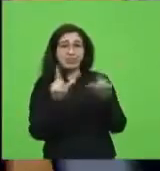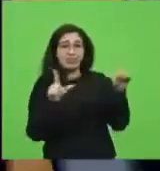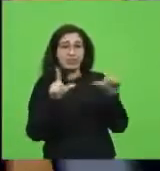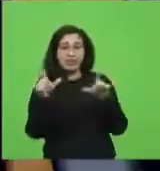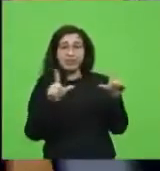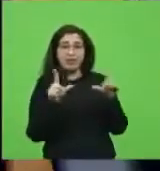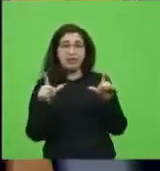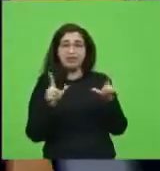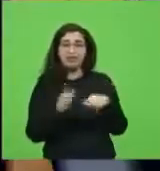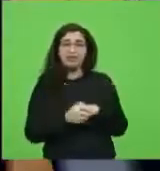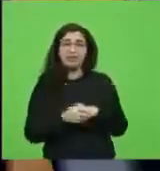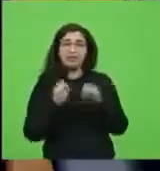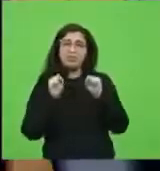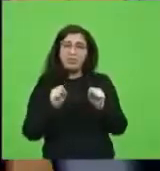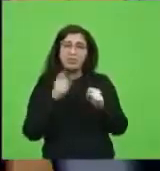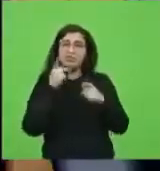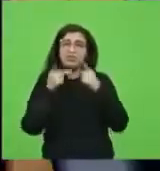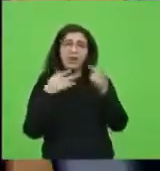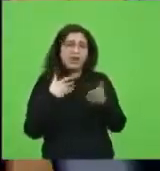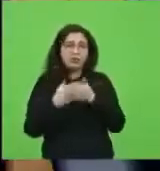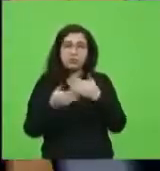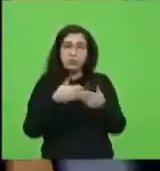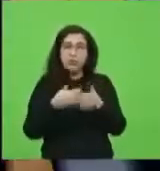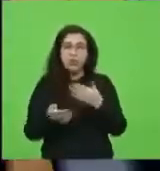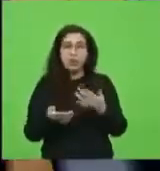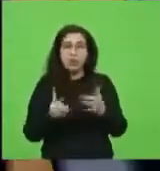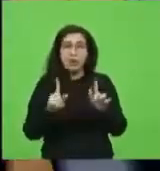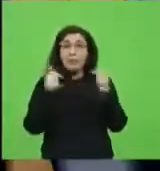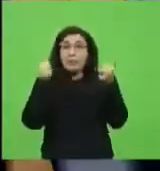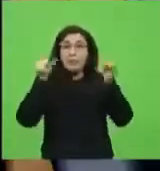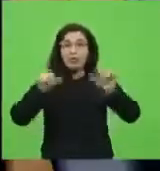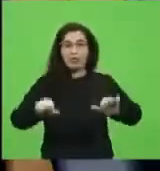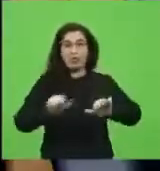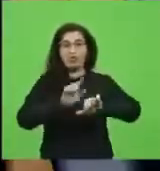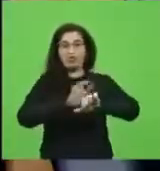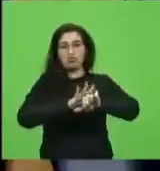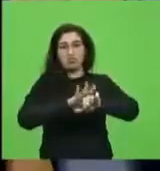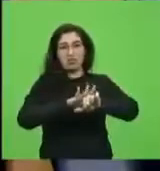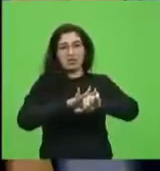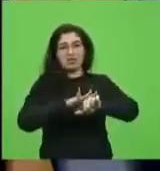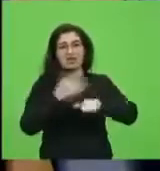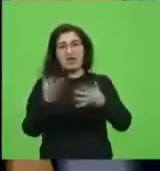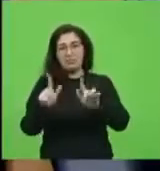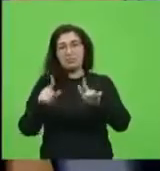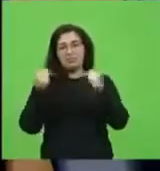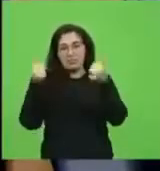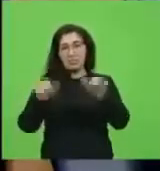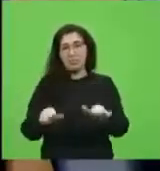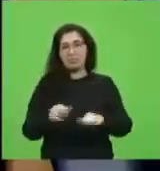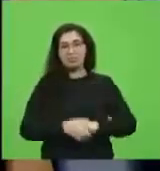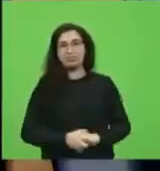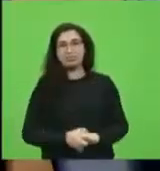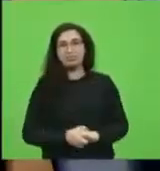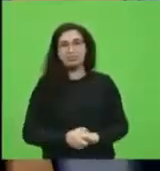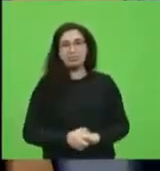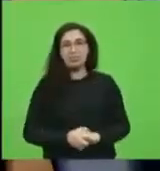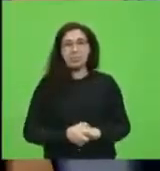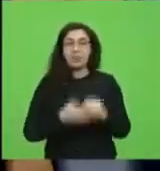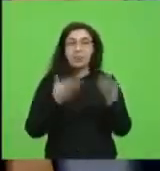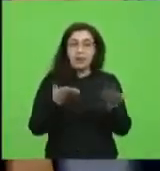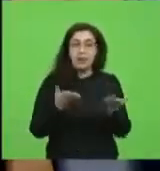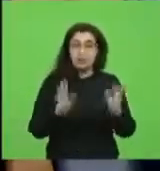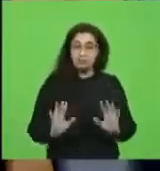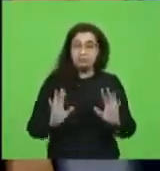Pode me falar o que for, isso para mim é pior do que qualquer doença. O setor dos eventos, 900